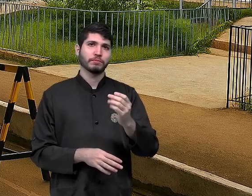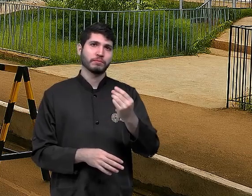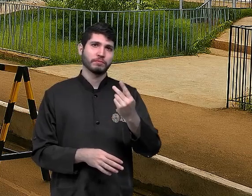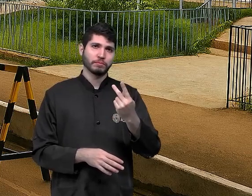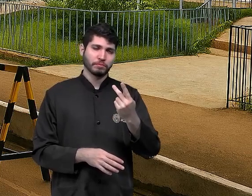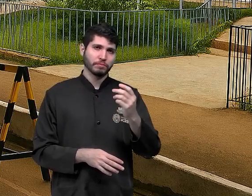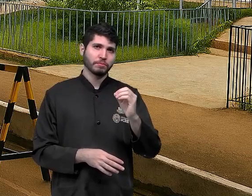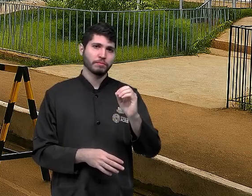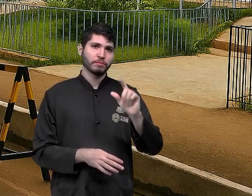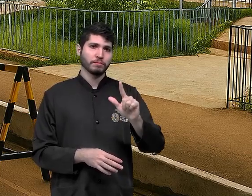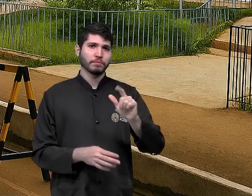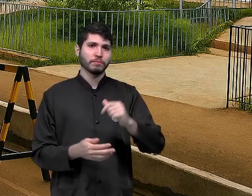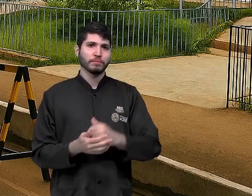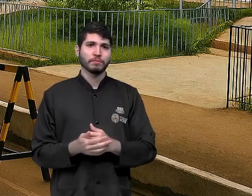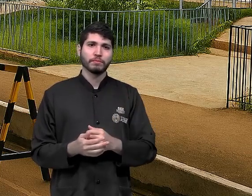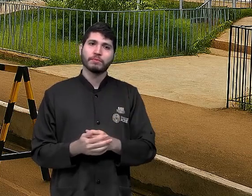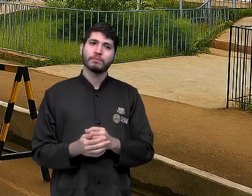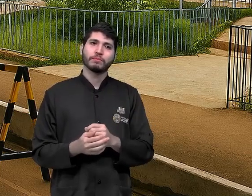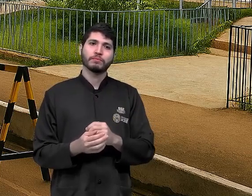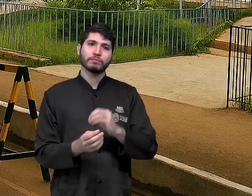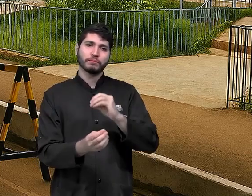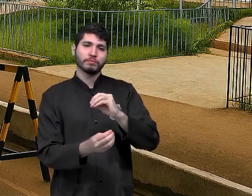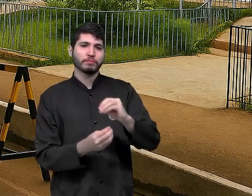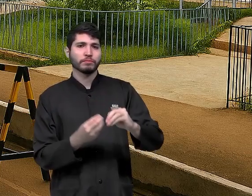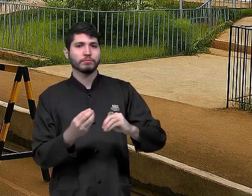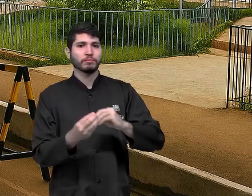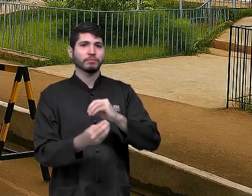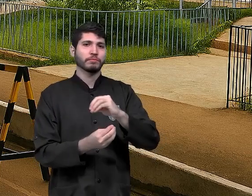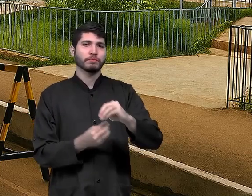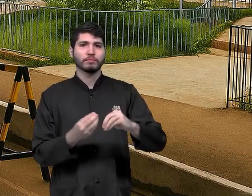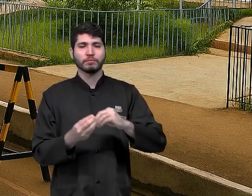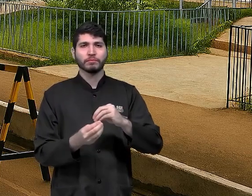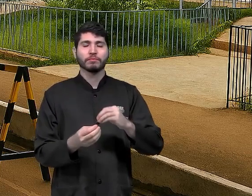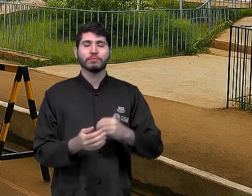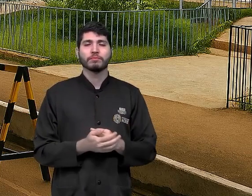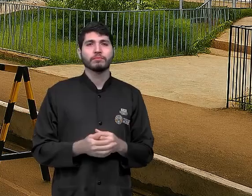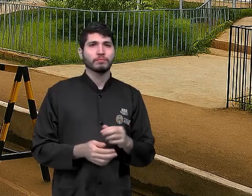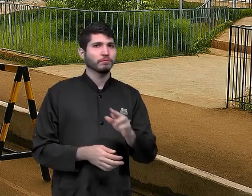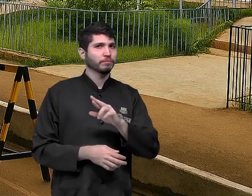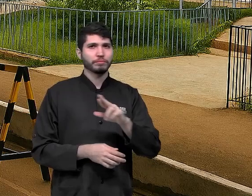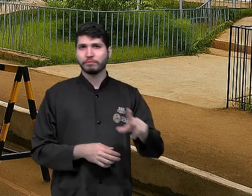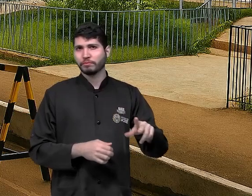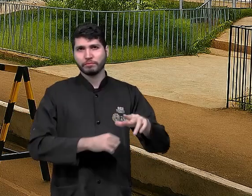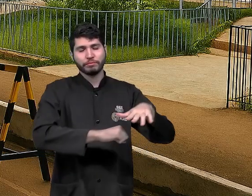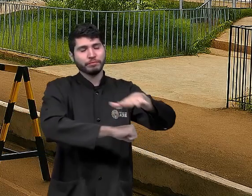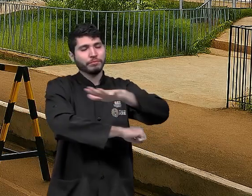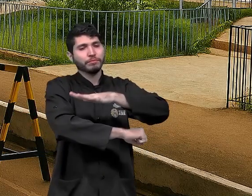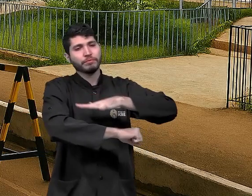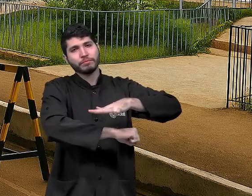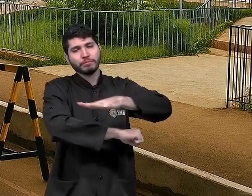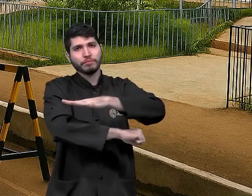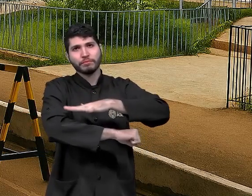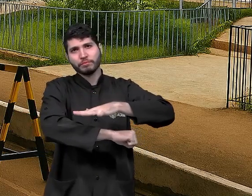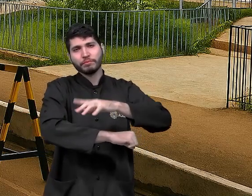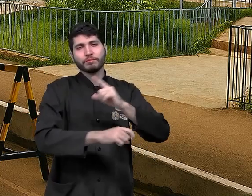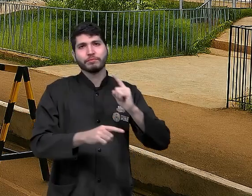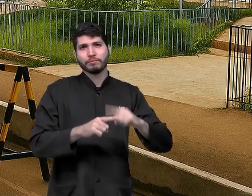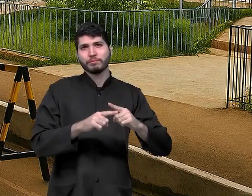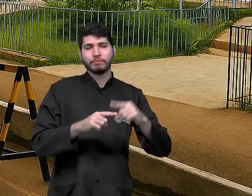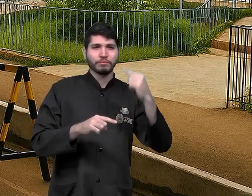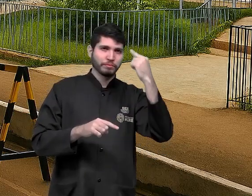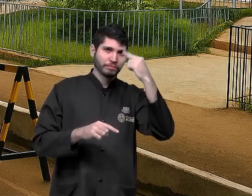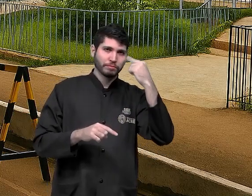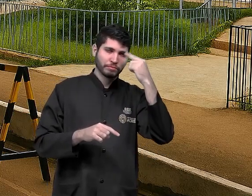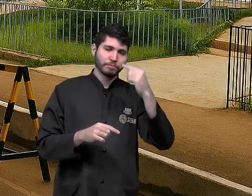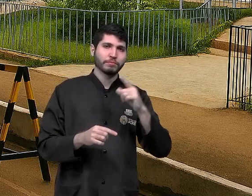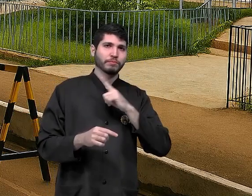essa constante troca. Não é uma língua formal, claro, porque a língua formal da língua espanhola segue a Real